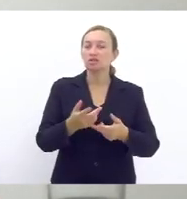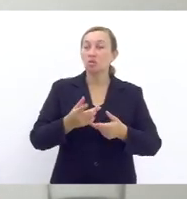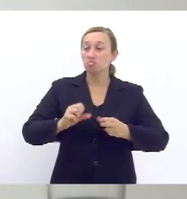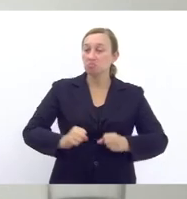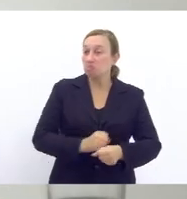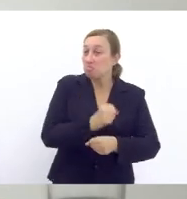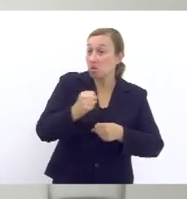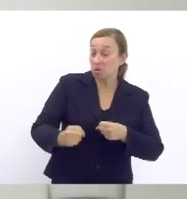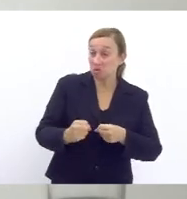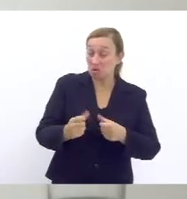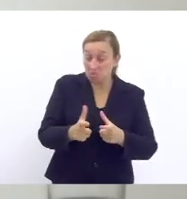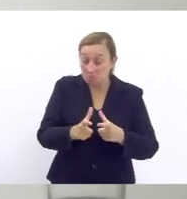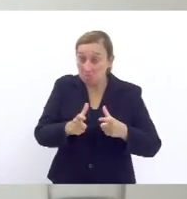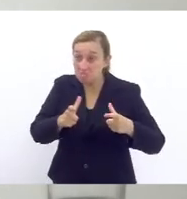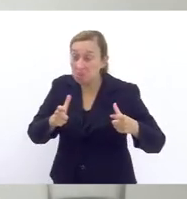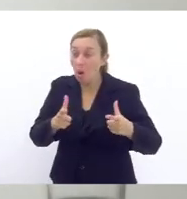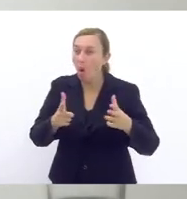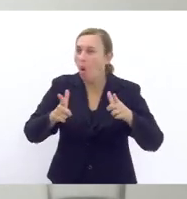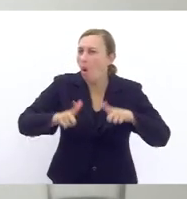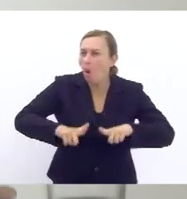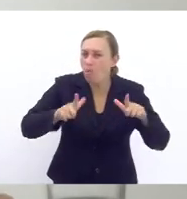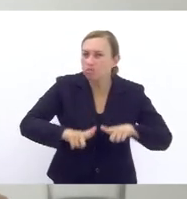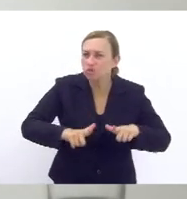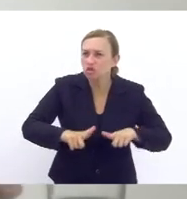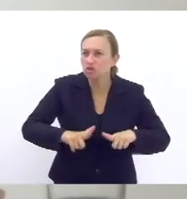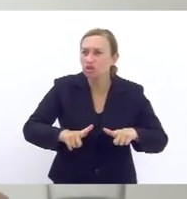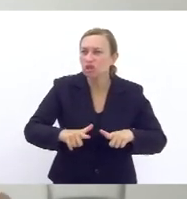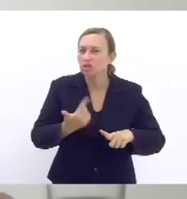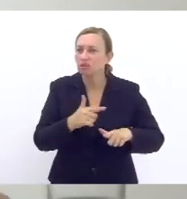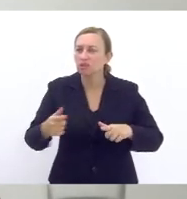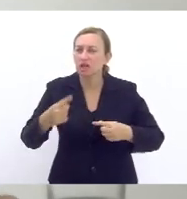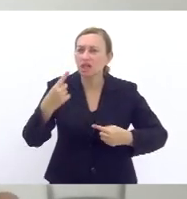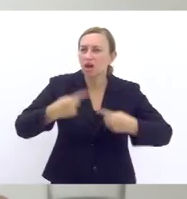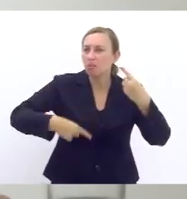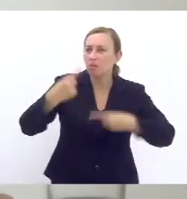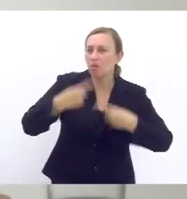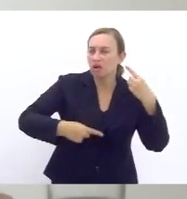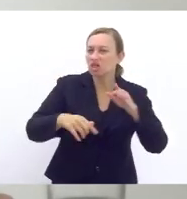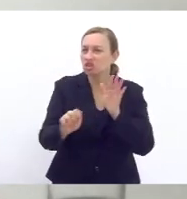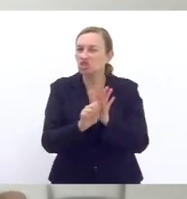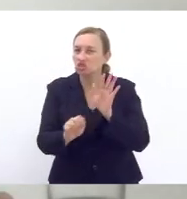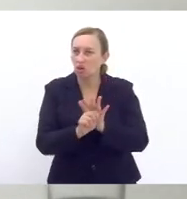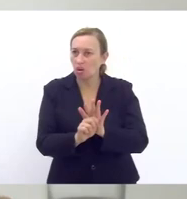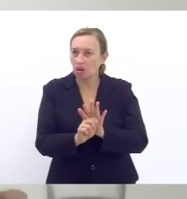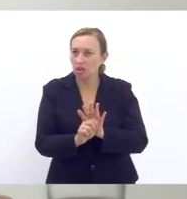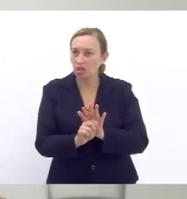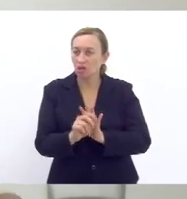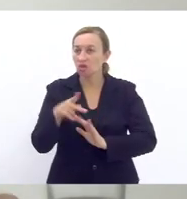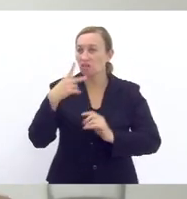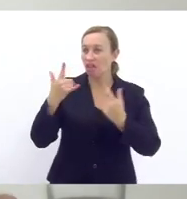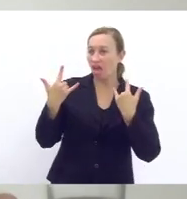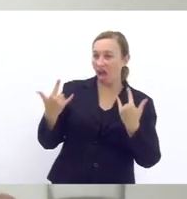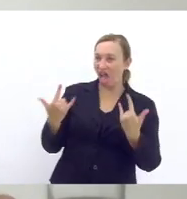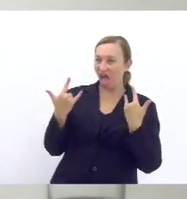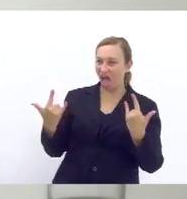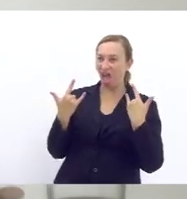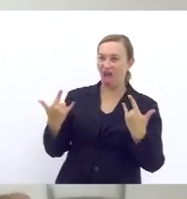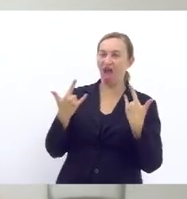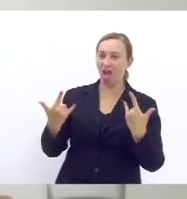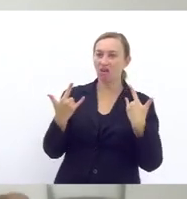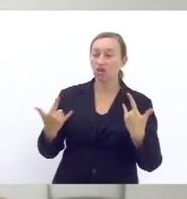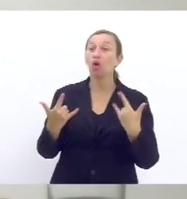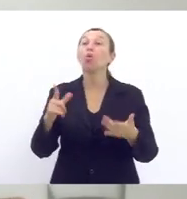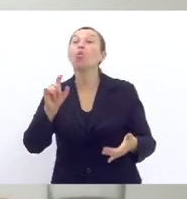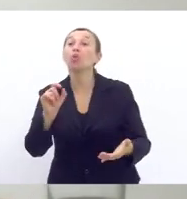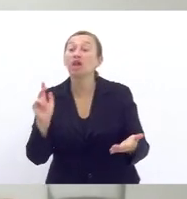poder punitivo onde não existe política de droga vilipendiadora tô falando do Rock in Rio aqui o